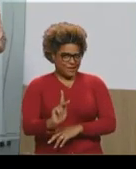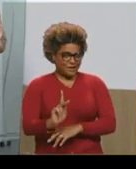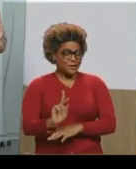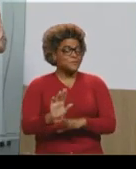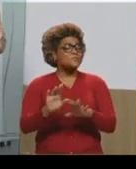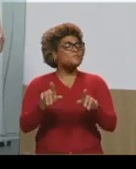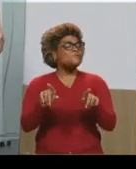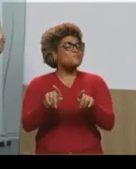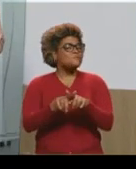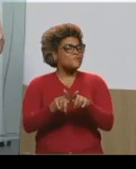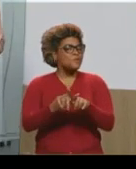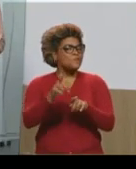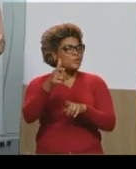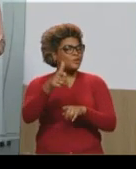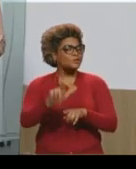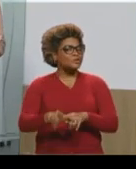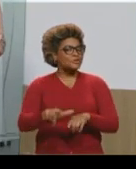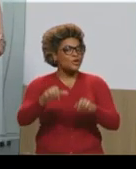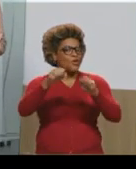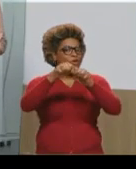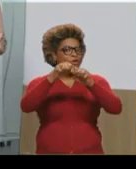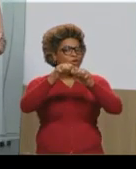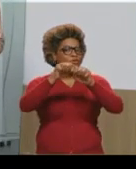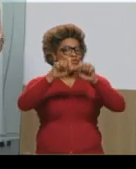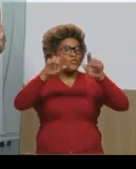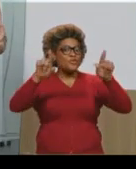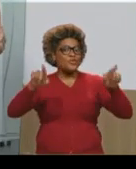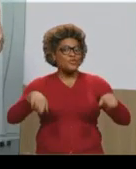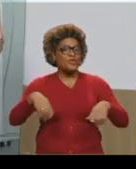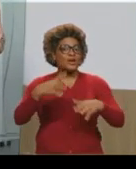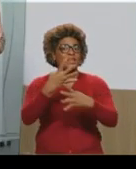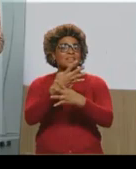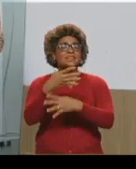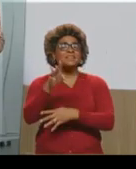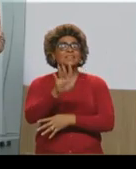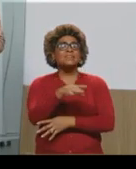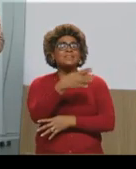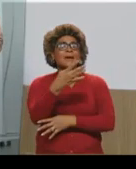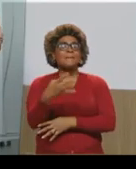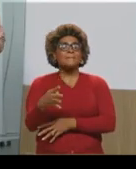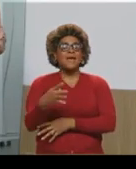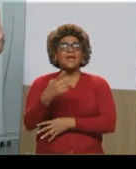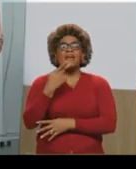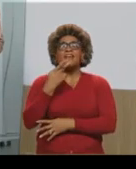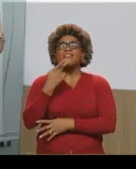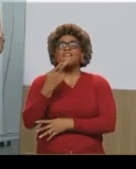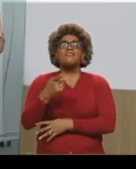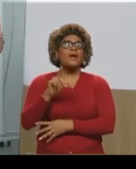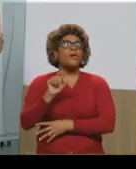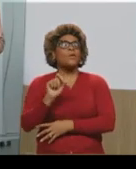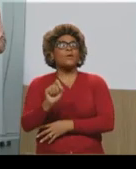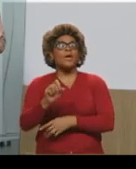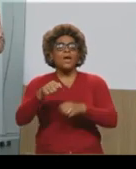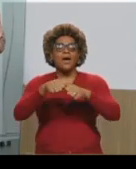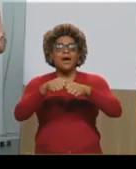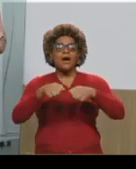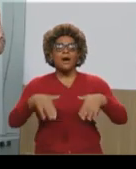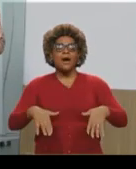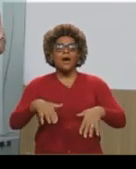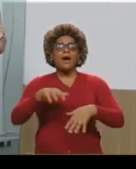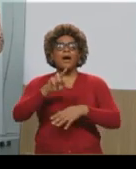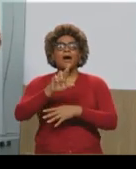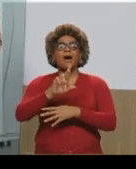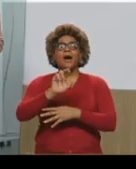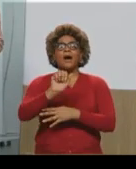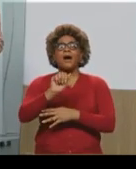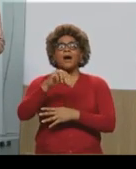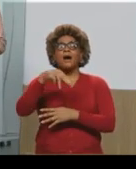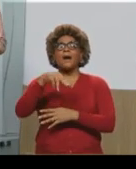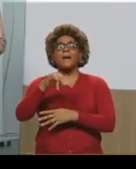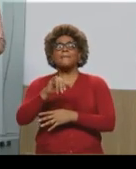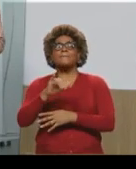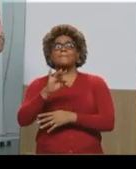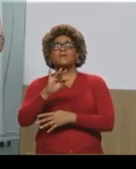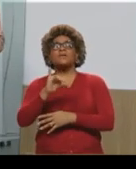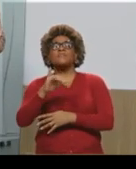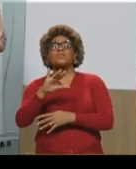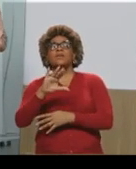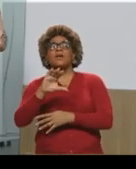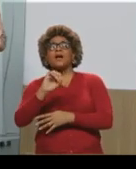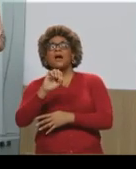aquela tabela sobre as ramificações. Lembrando que no exercício eles não pedem nenhuma ramificação muito